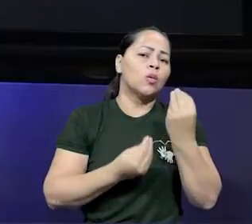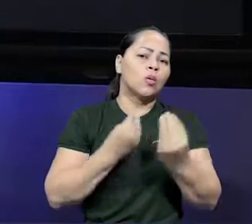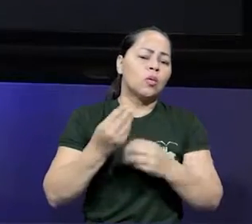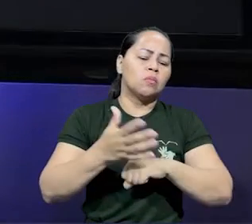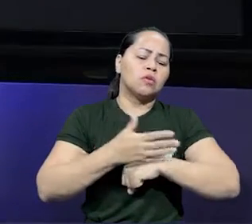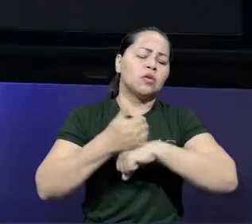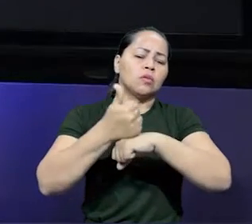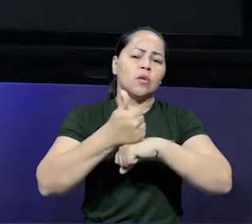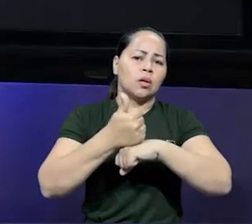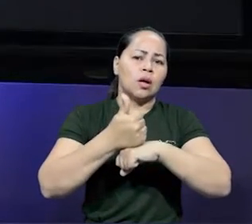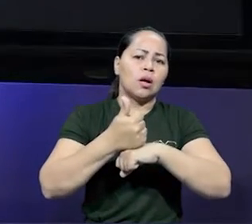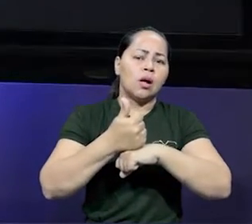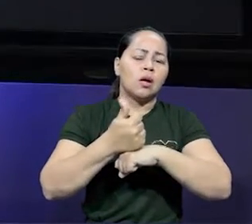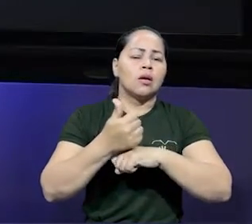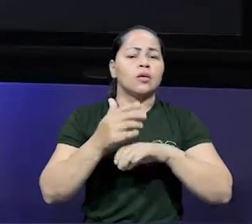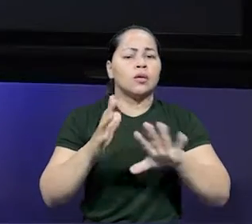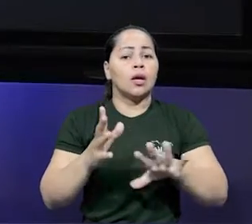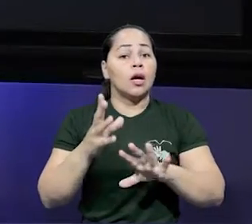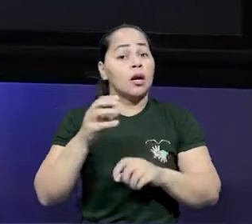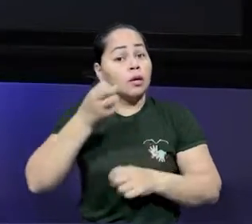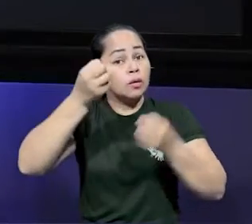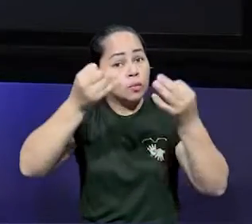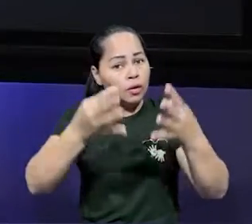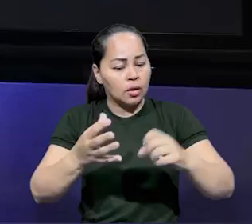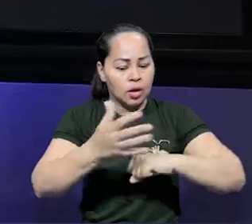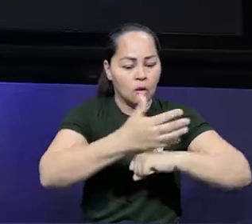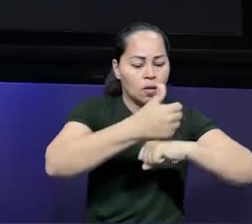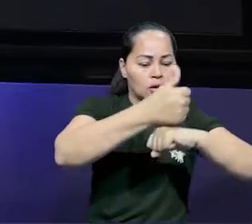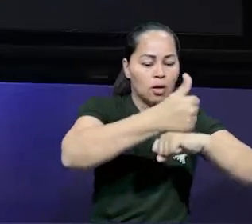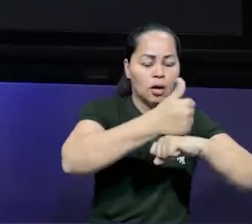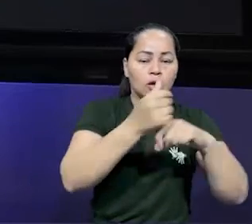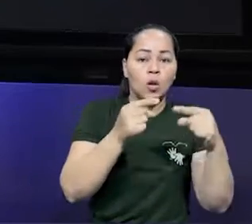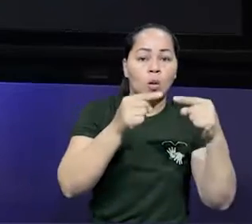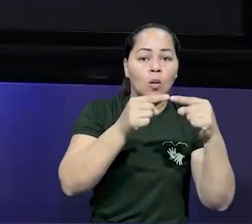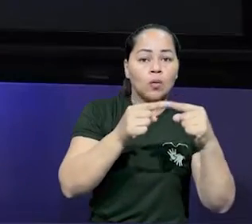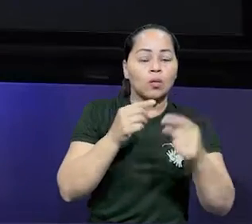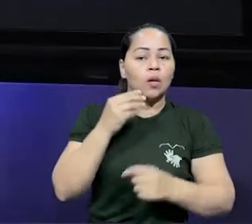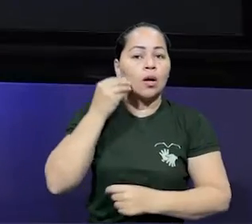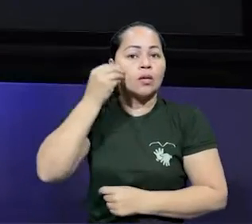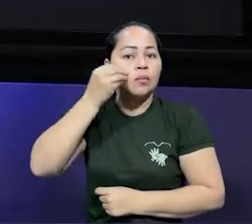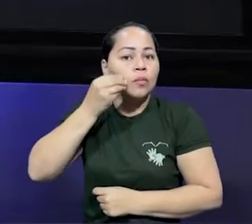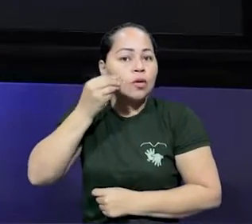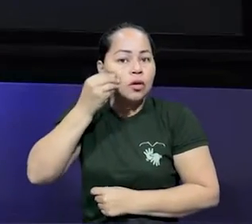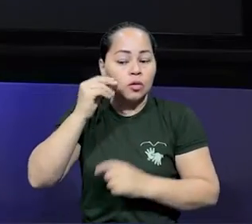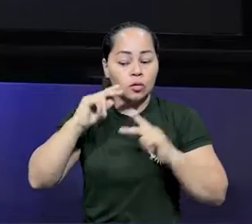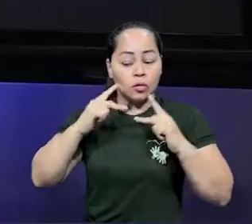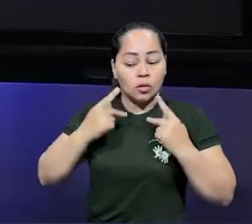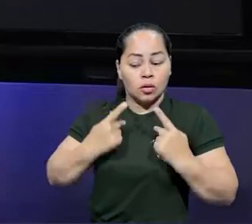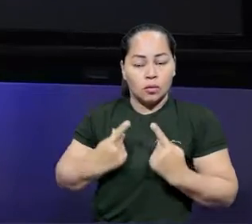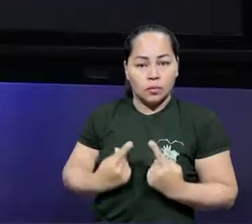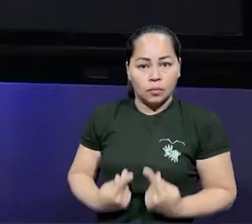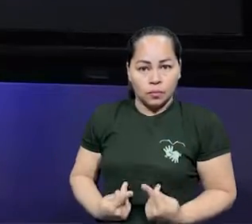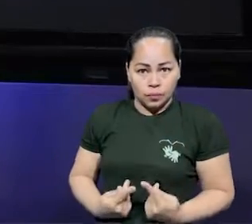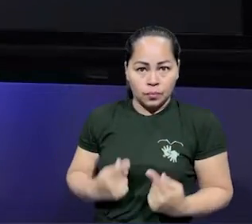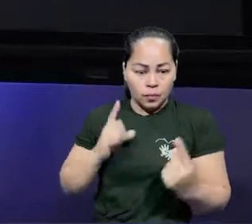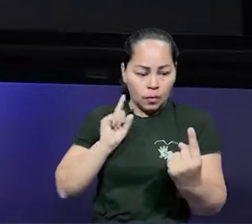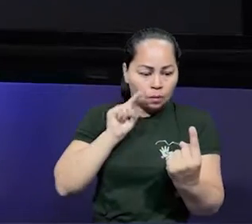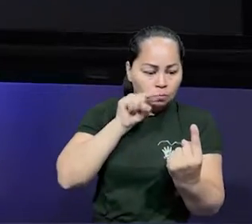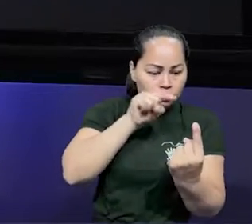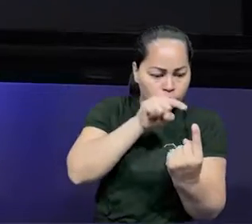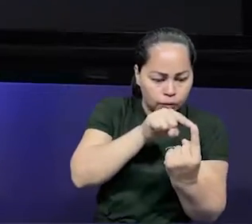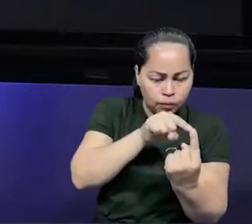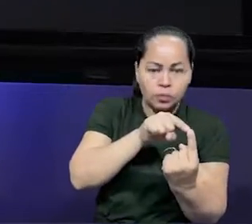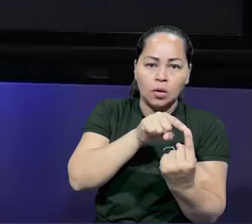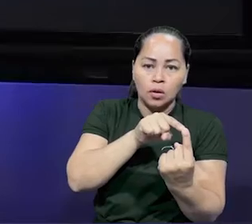ele afirma que a experiência do ser humano ela tem uma qualidade específica